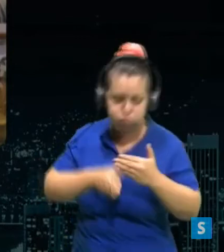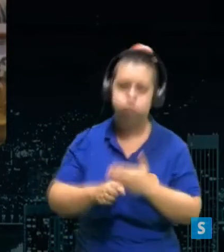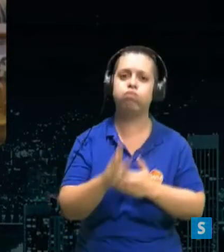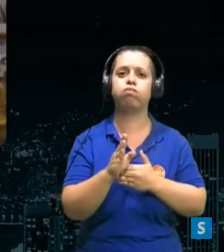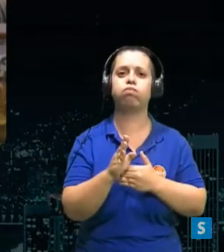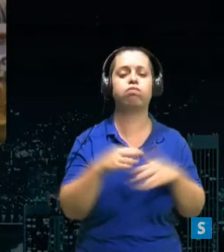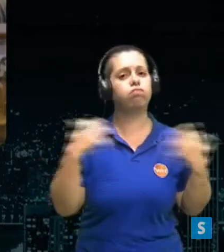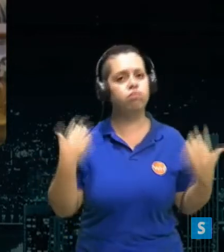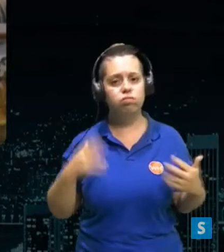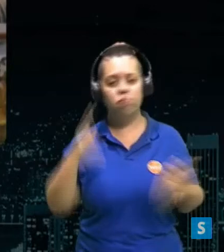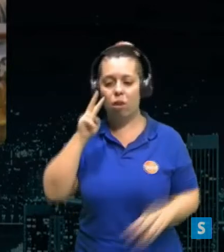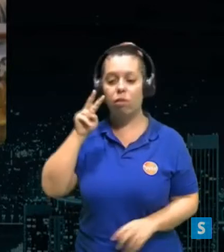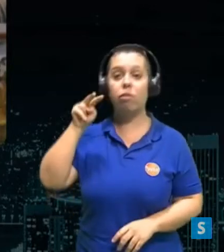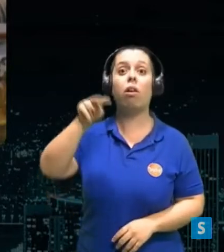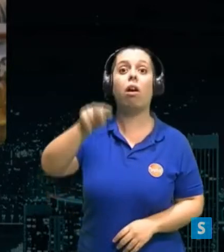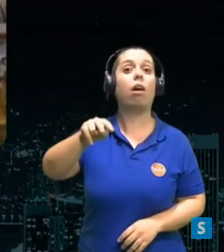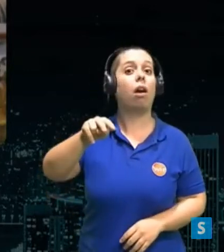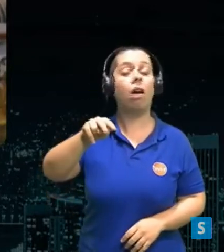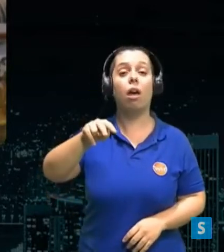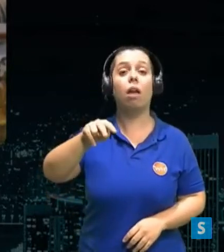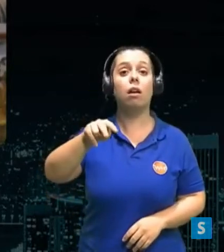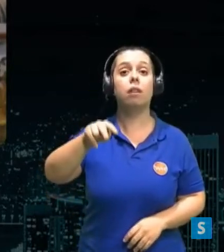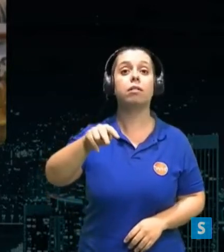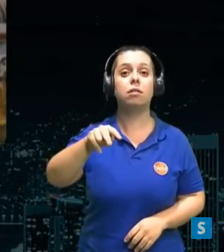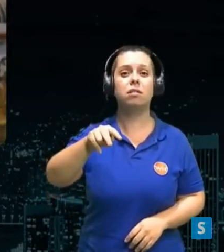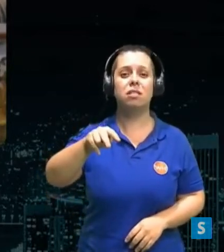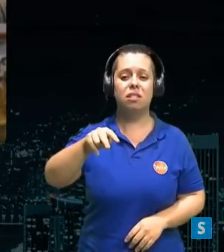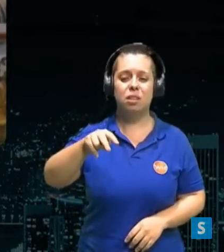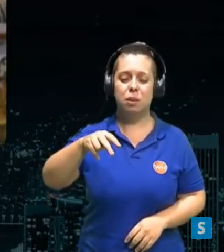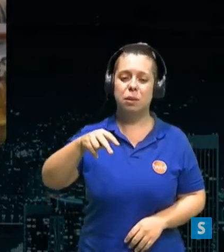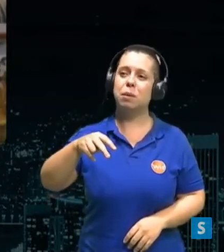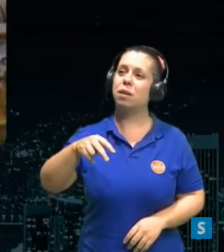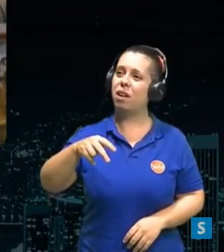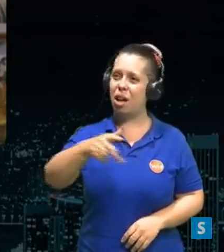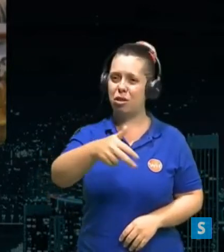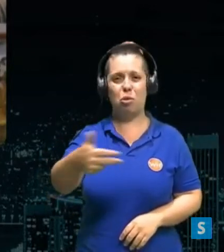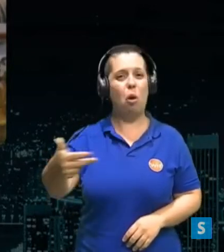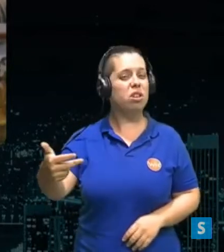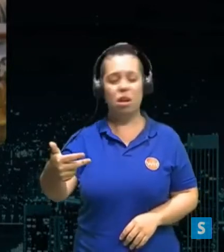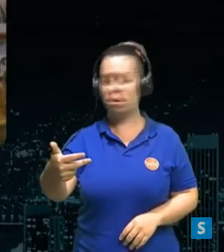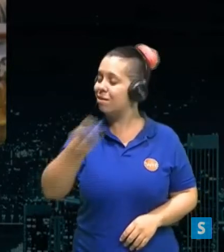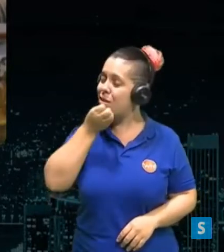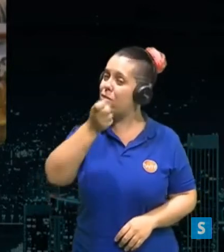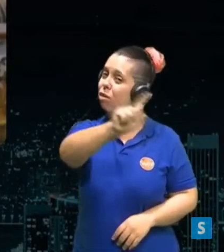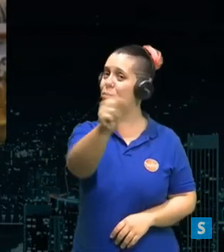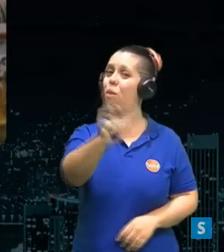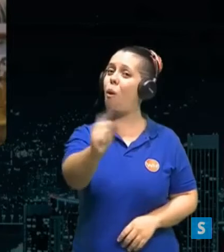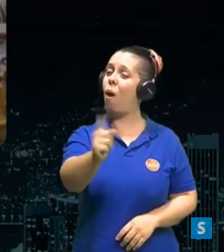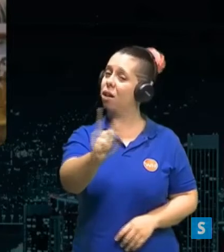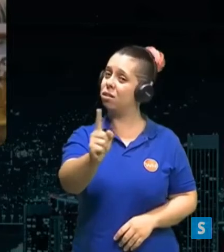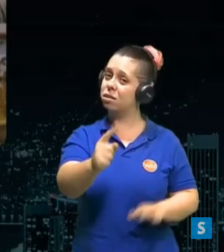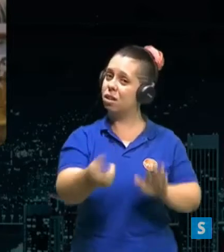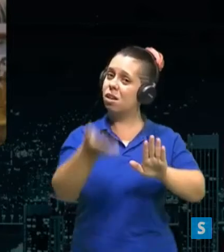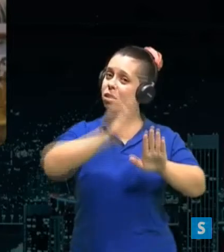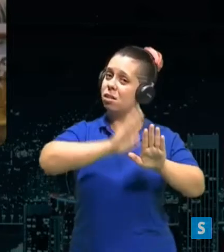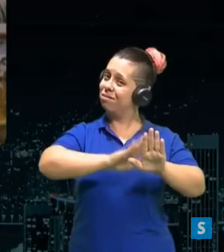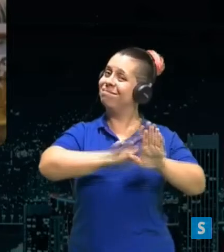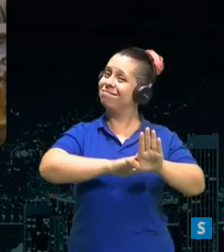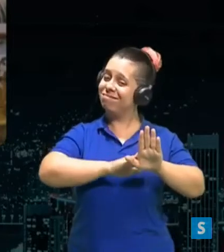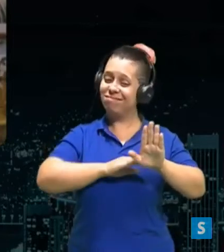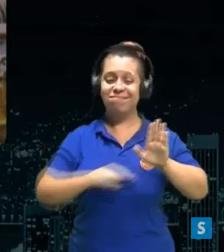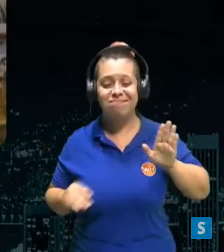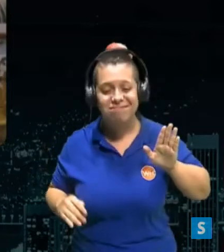você tem que do outro lado as coisas estão podres no reino da Dinamarca então o do contra do